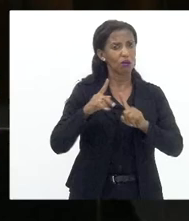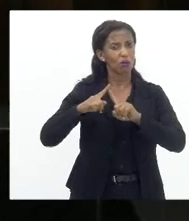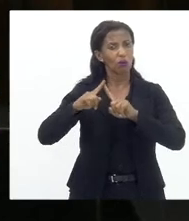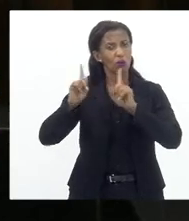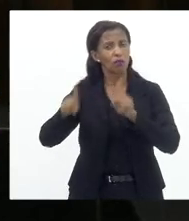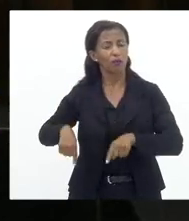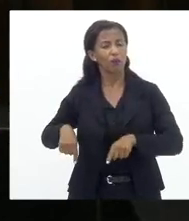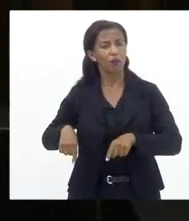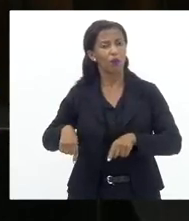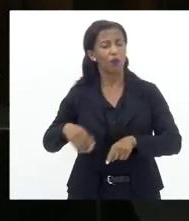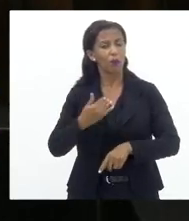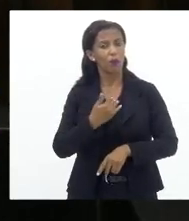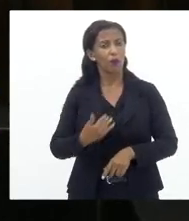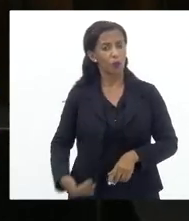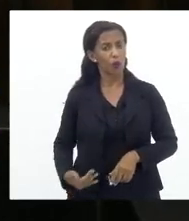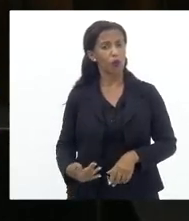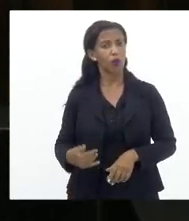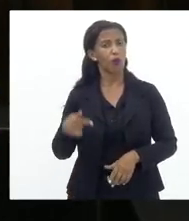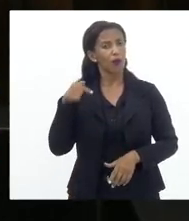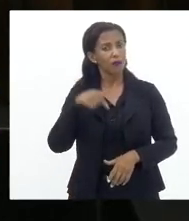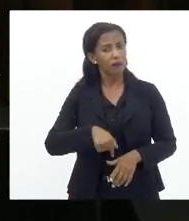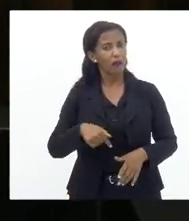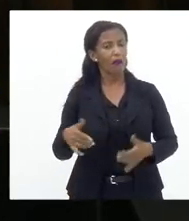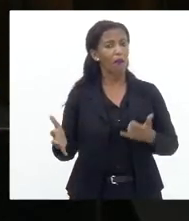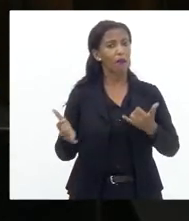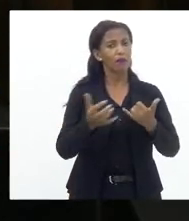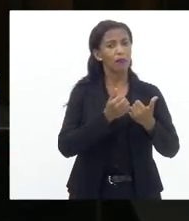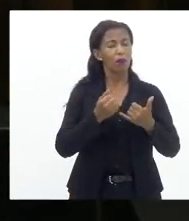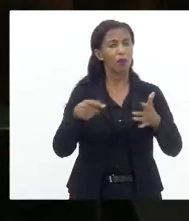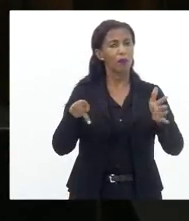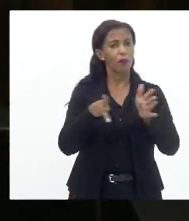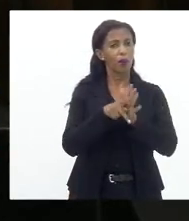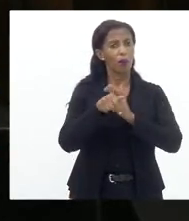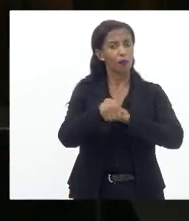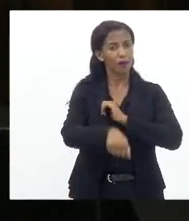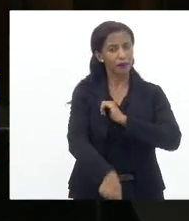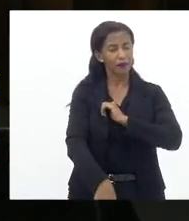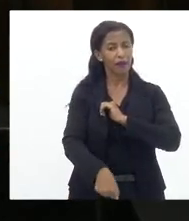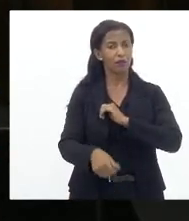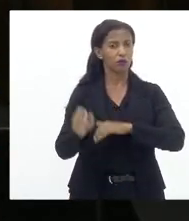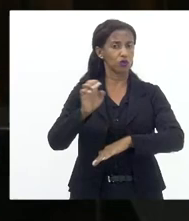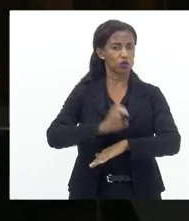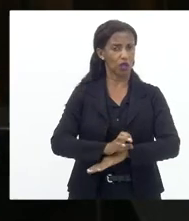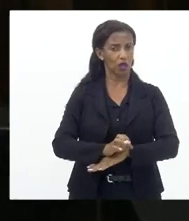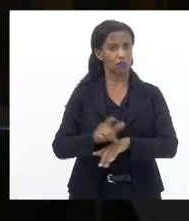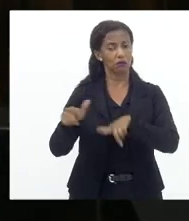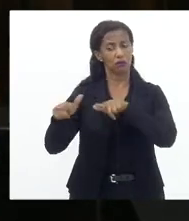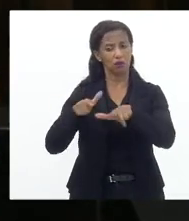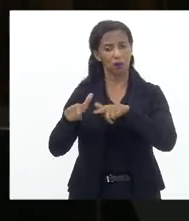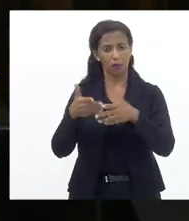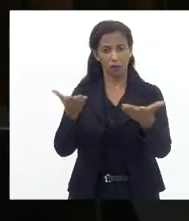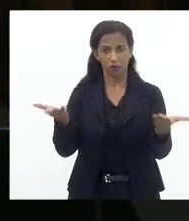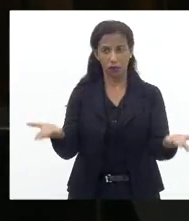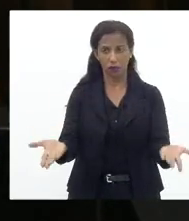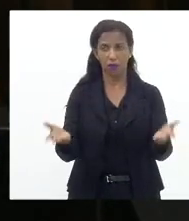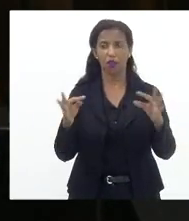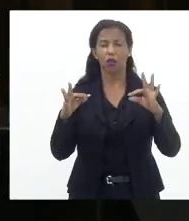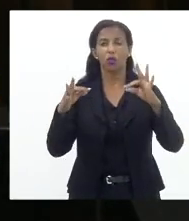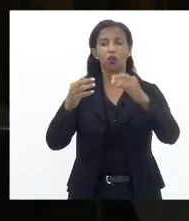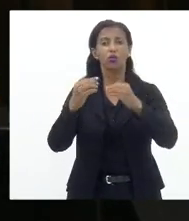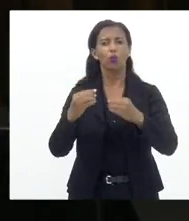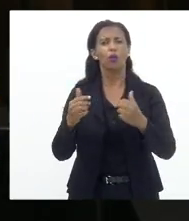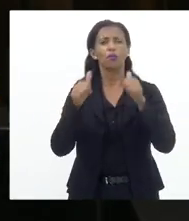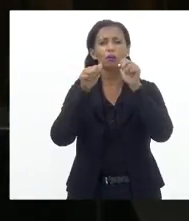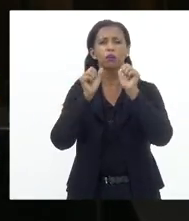estado tem um patrimônio dessa Assembleia Legislativa os servidores públicos aqui presente todos os todas